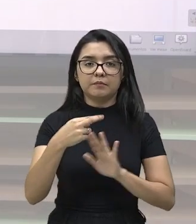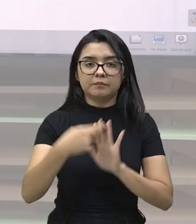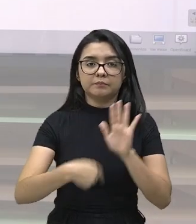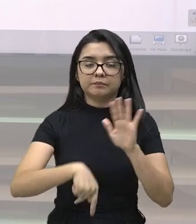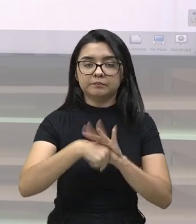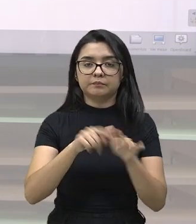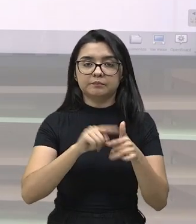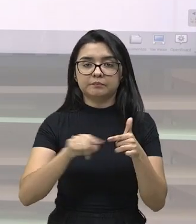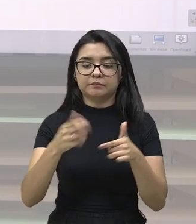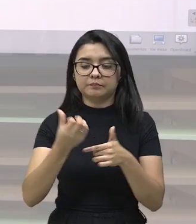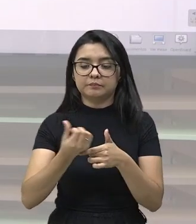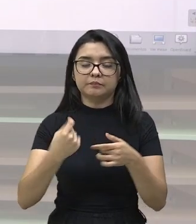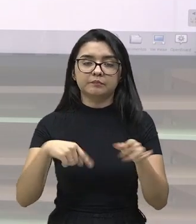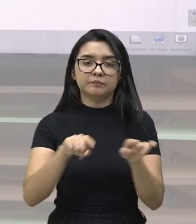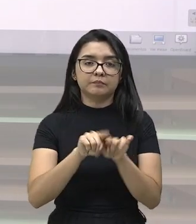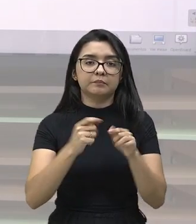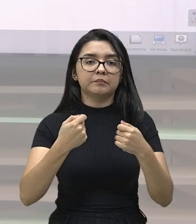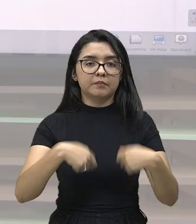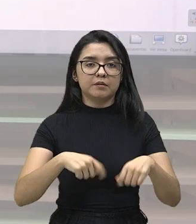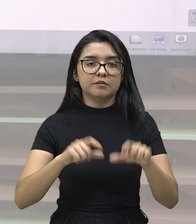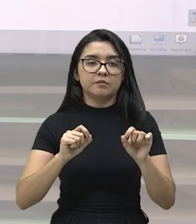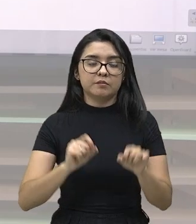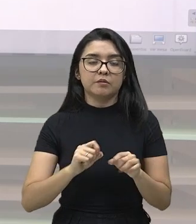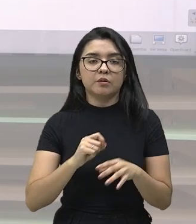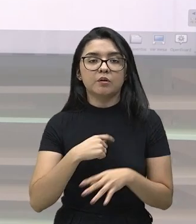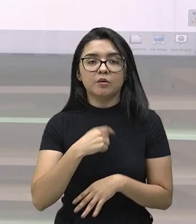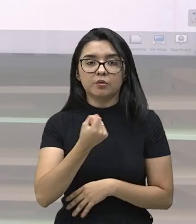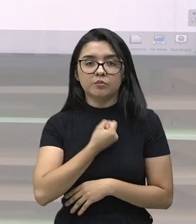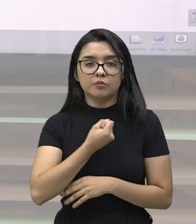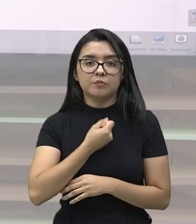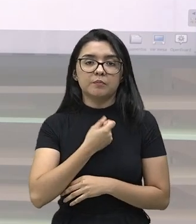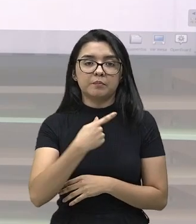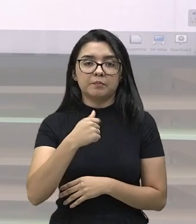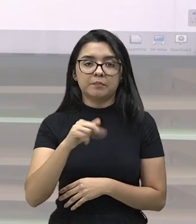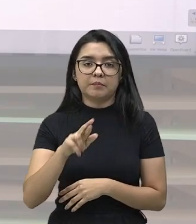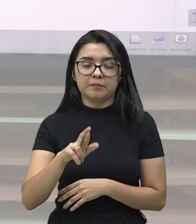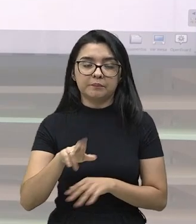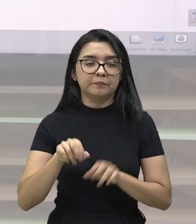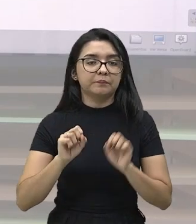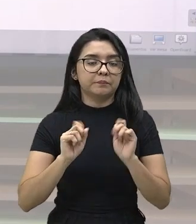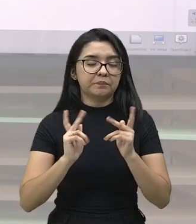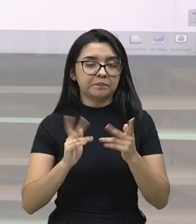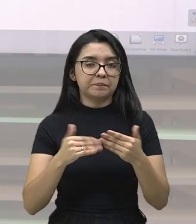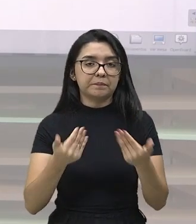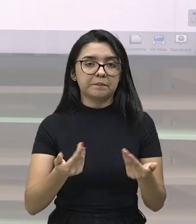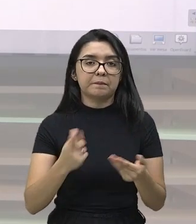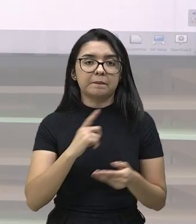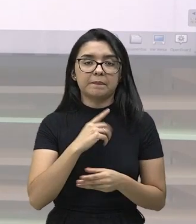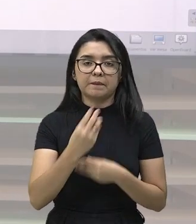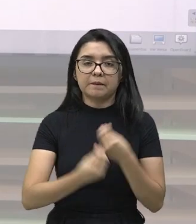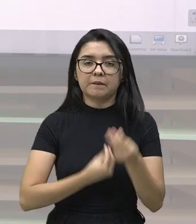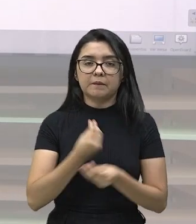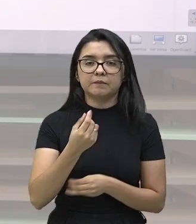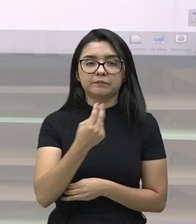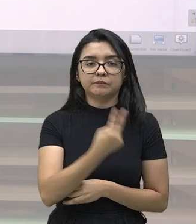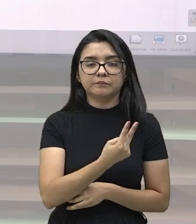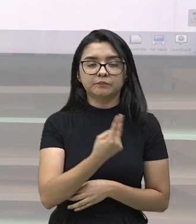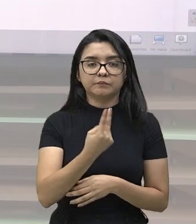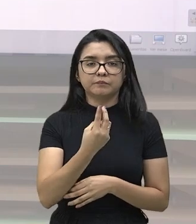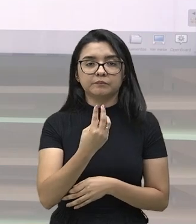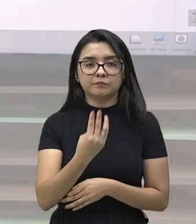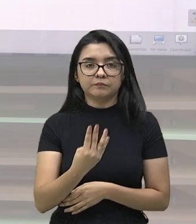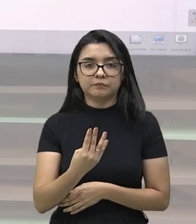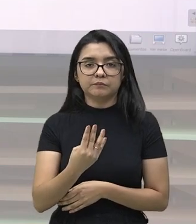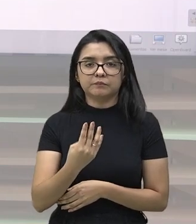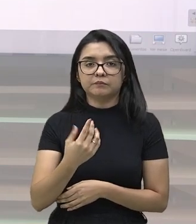por 6 exige também que o número seja par. Então, como o 2, o